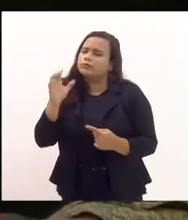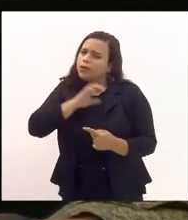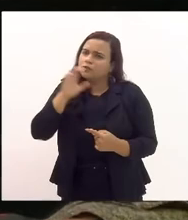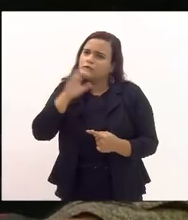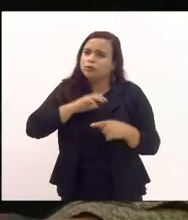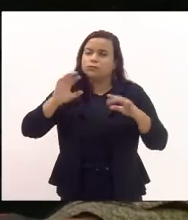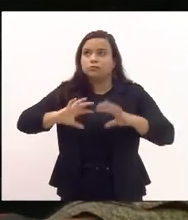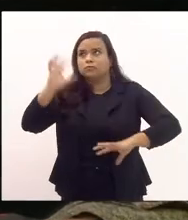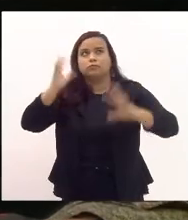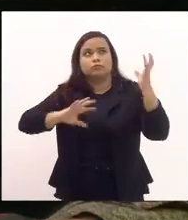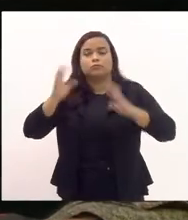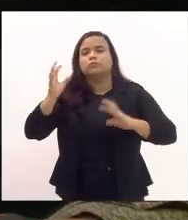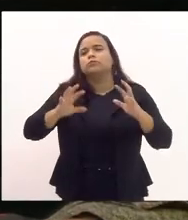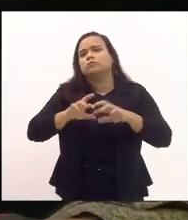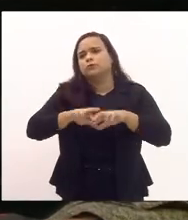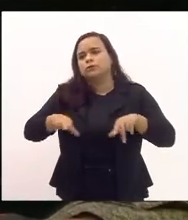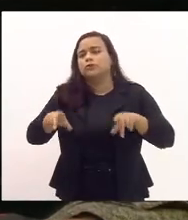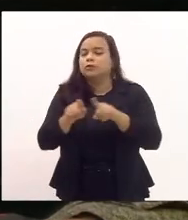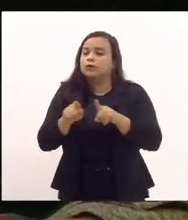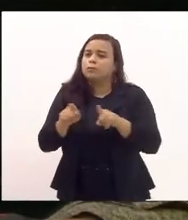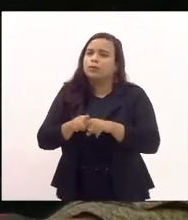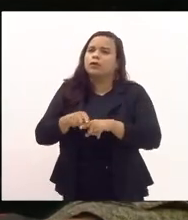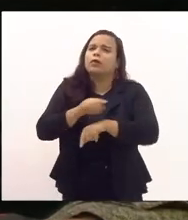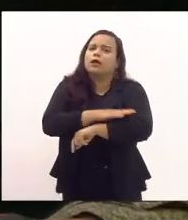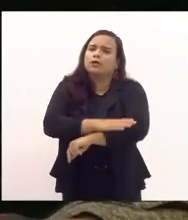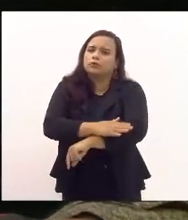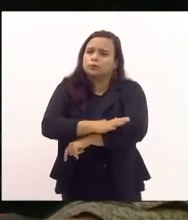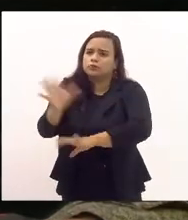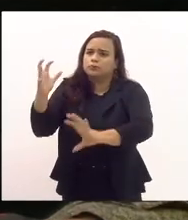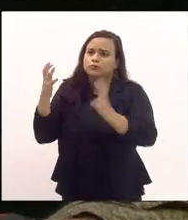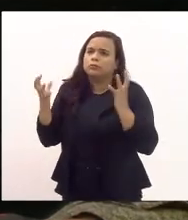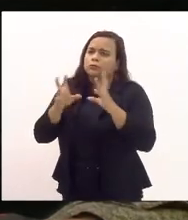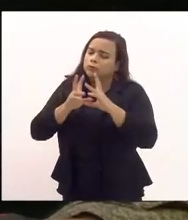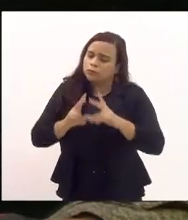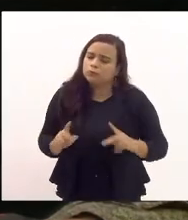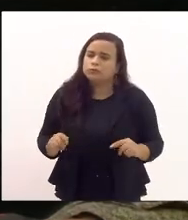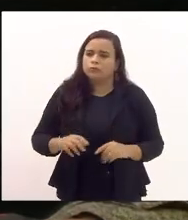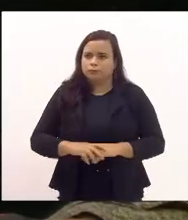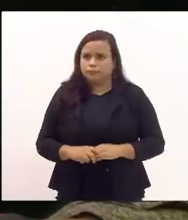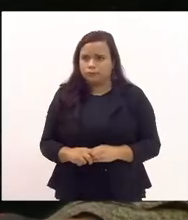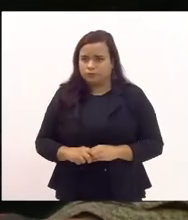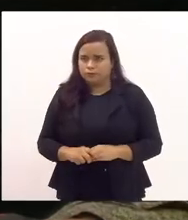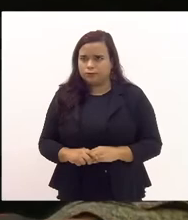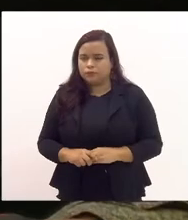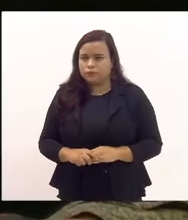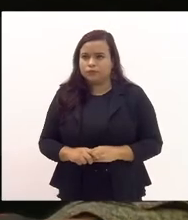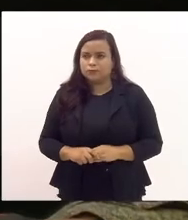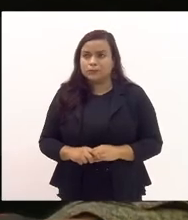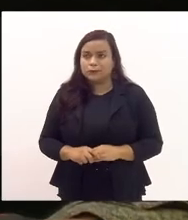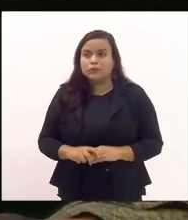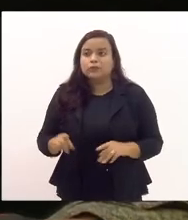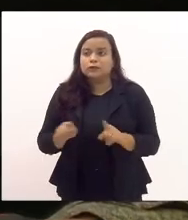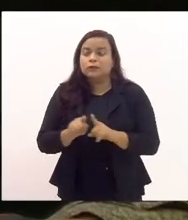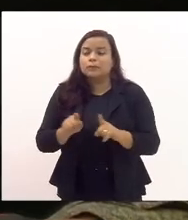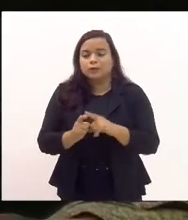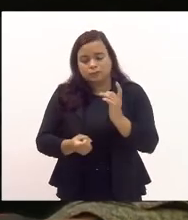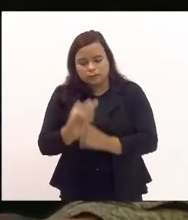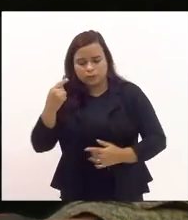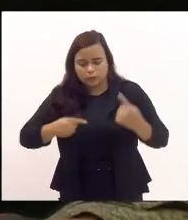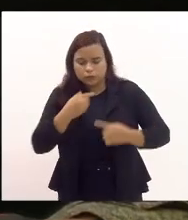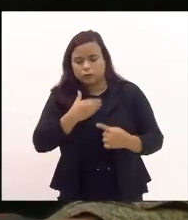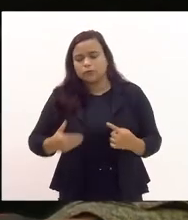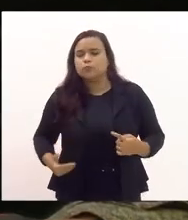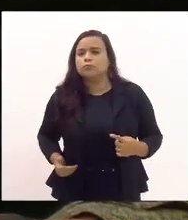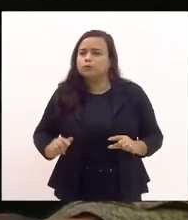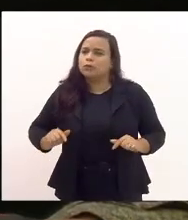emergências climáticas e o combate ao racismo ambiental e que a gente traz através de políticas públicas mais